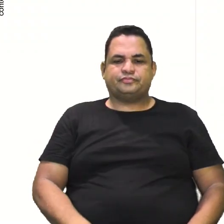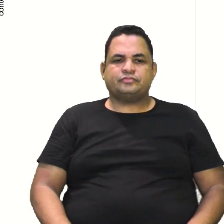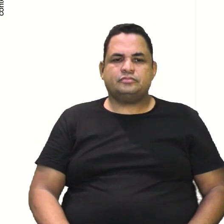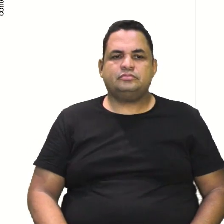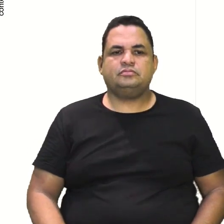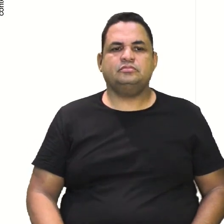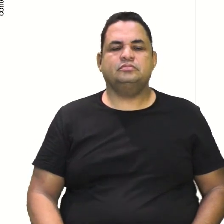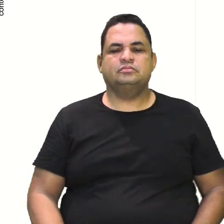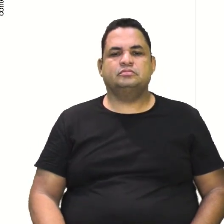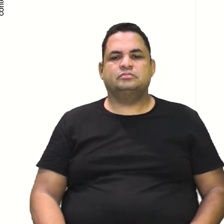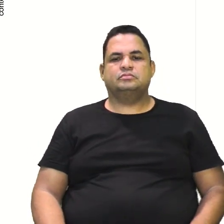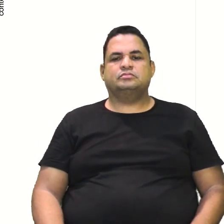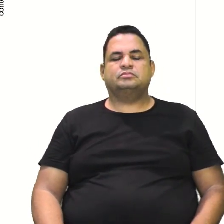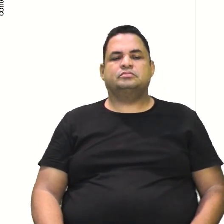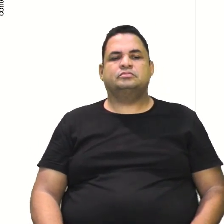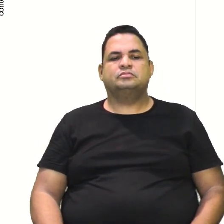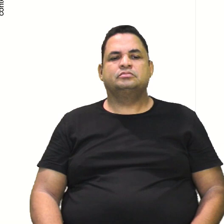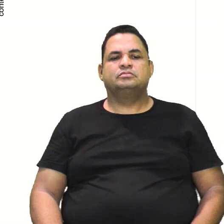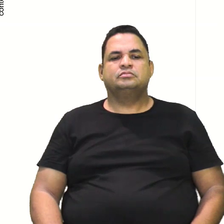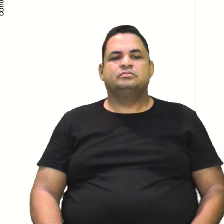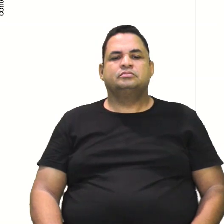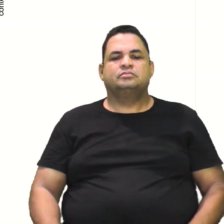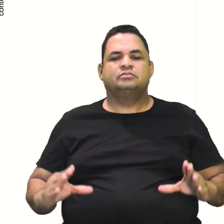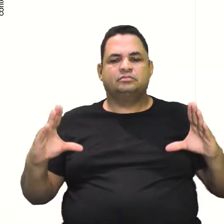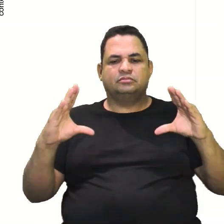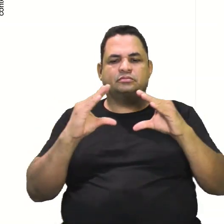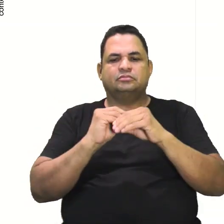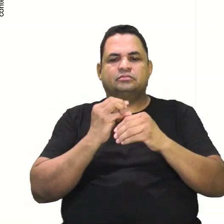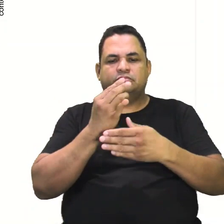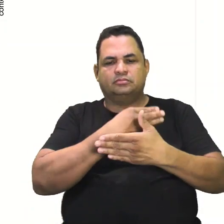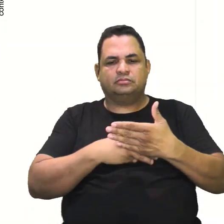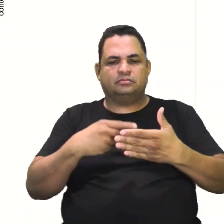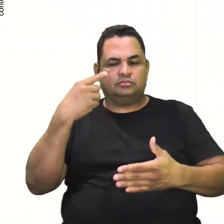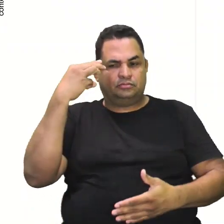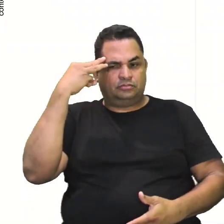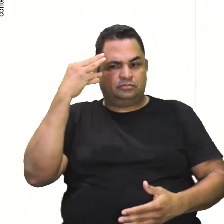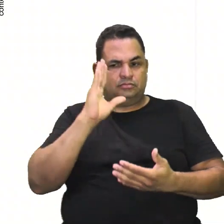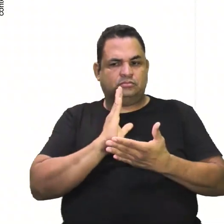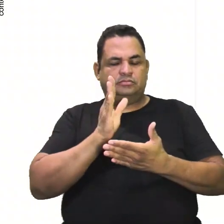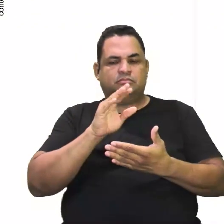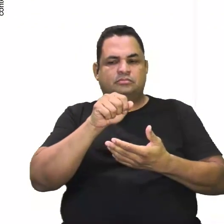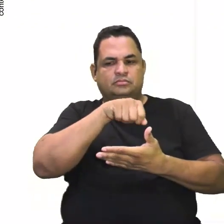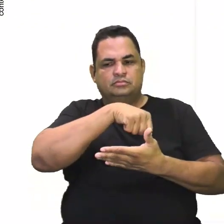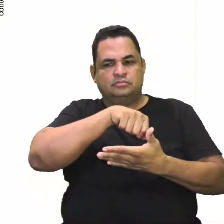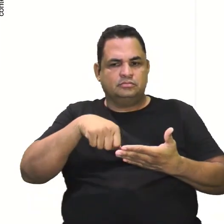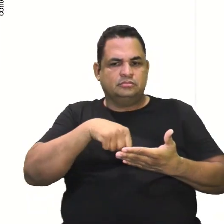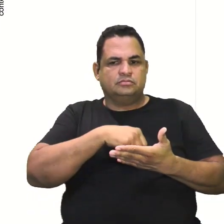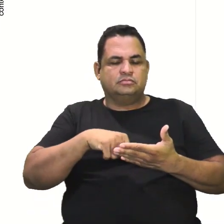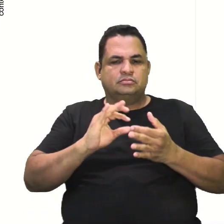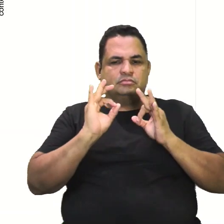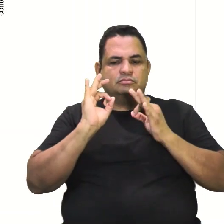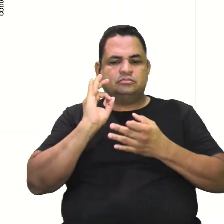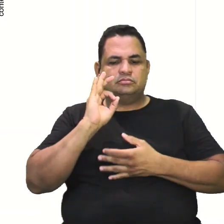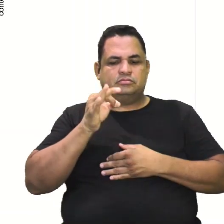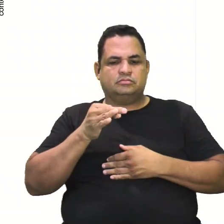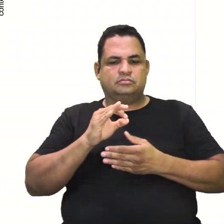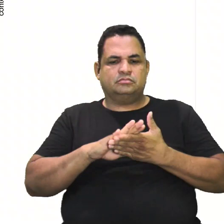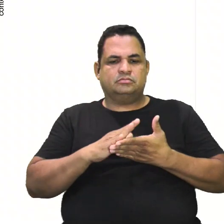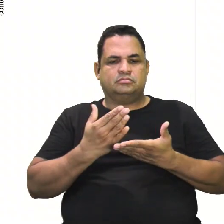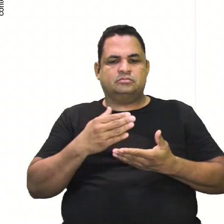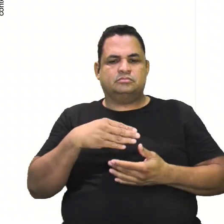O único ponto em comum. Galera que tá fazendo seu resumo, seu mapa mental, já vai anotando, tá? Anota tudo direitinho.